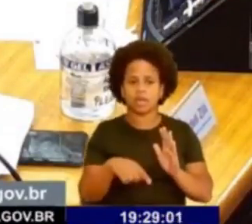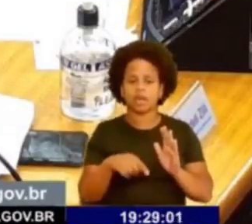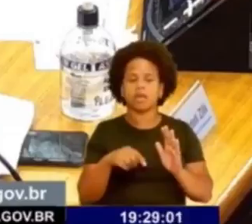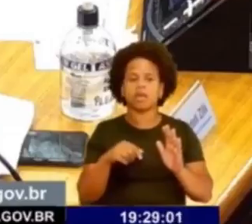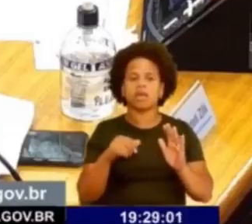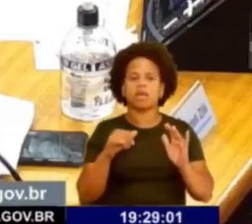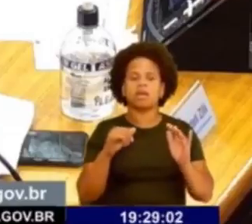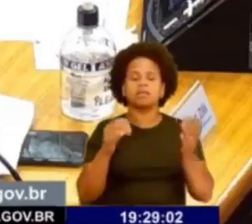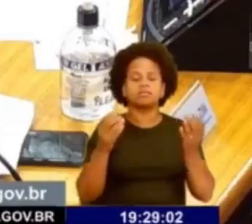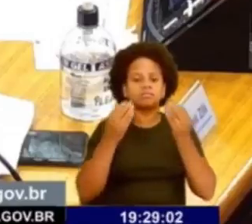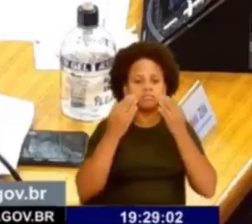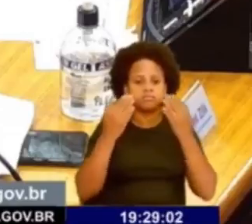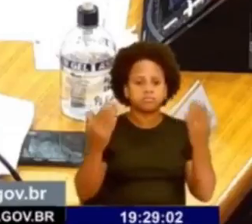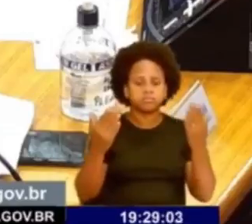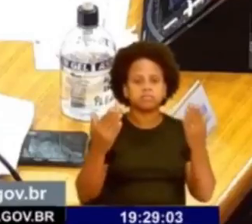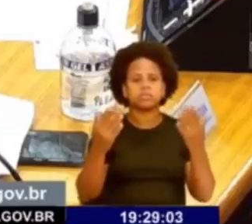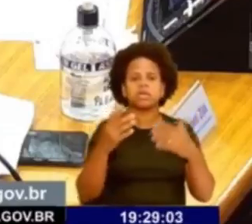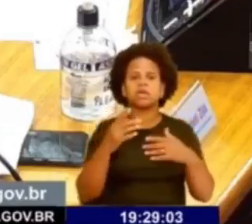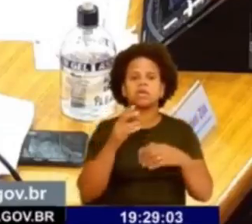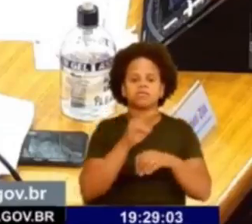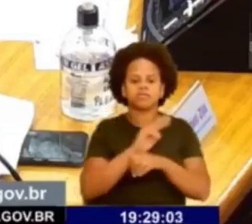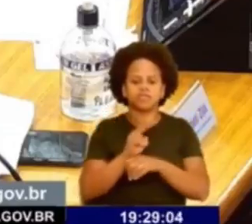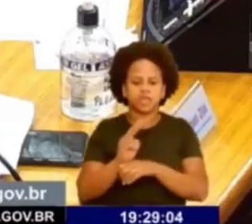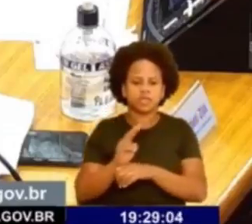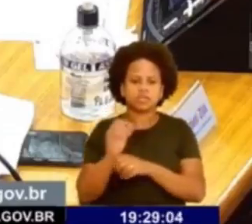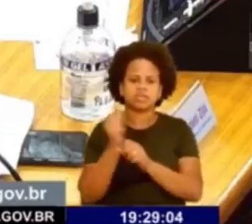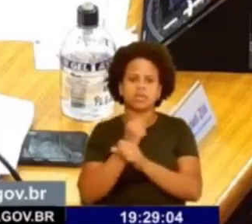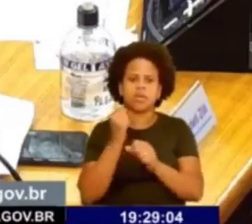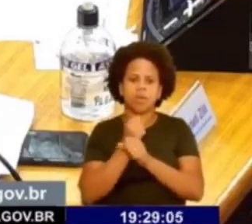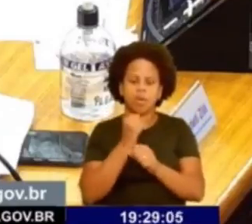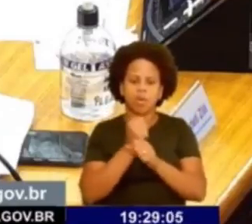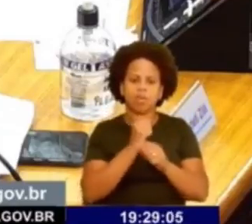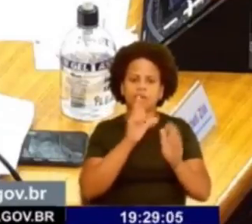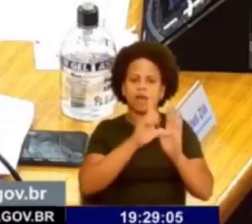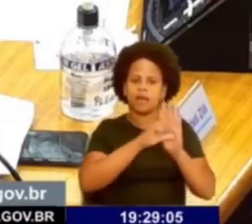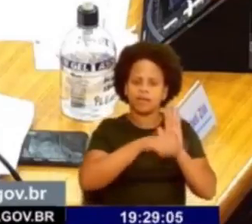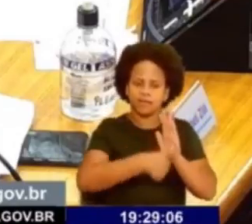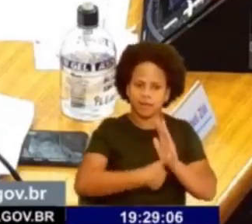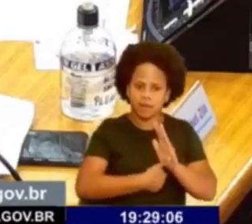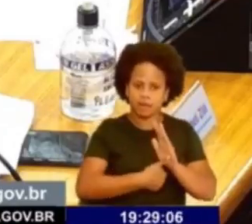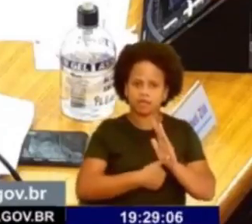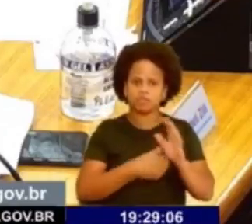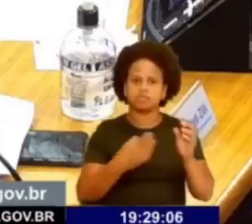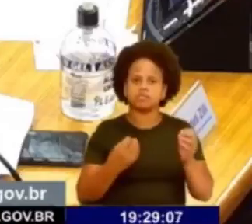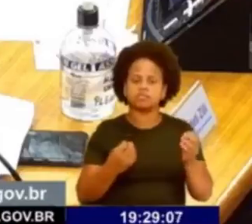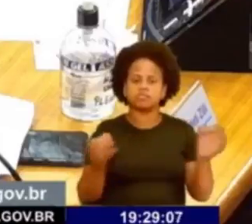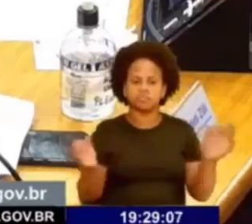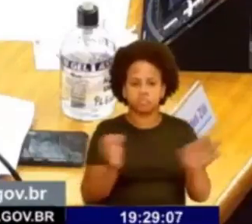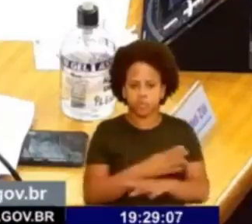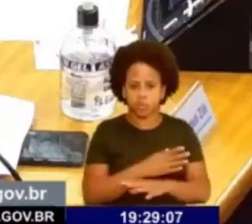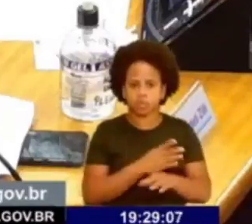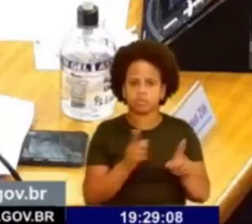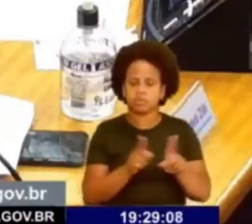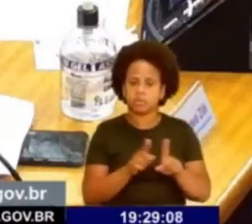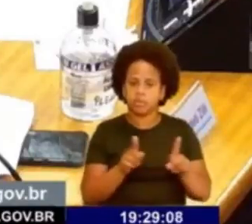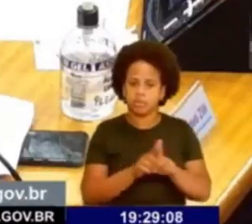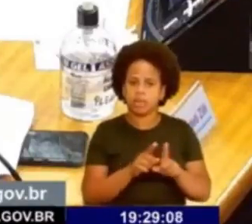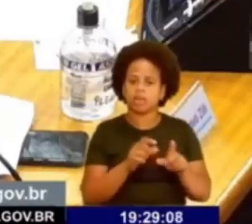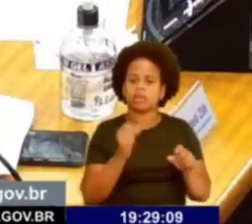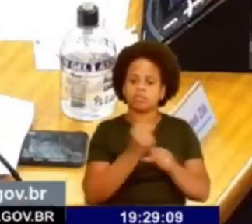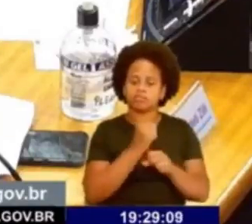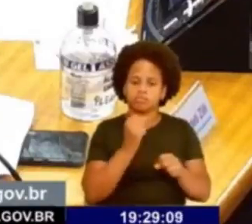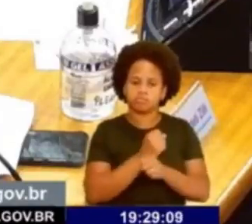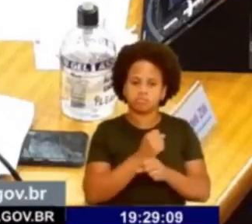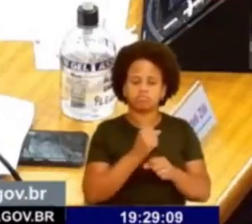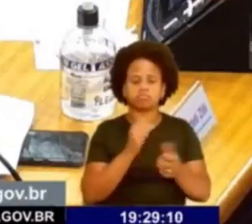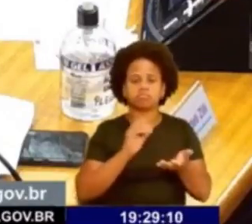fiscalização de obras com atrasos de entrega e de execução pela Prefeitura Municipal. Já há decisão